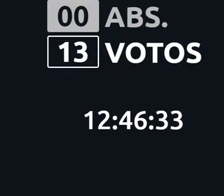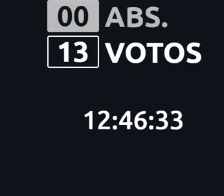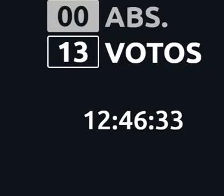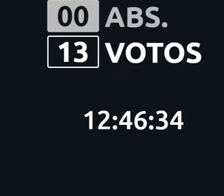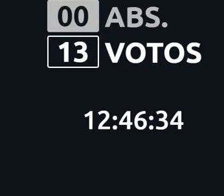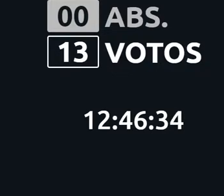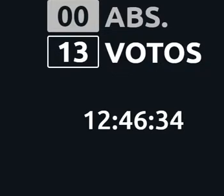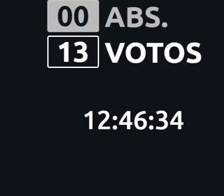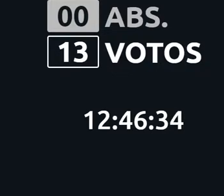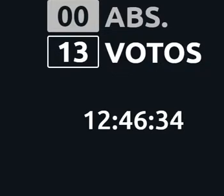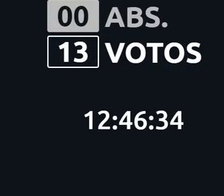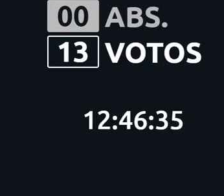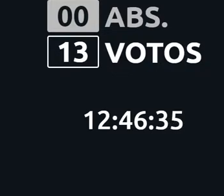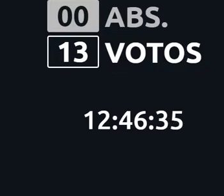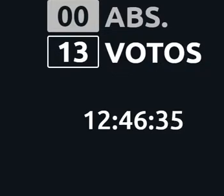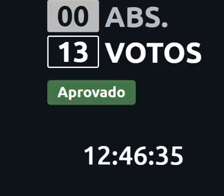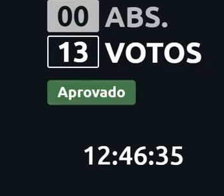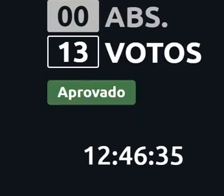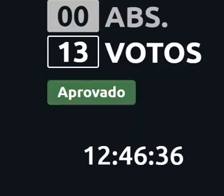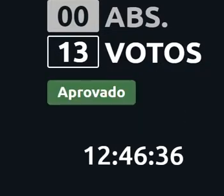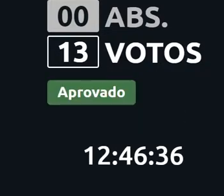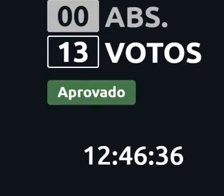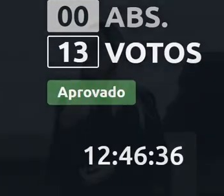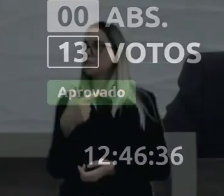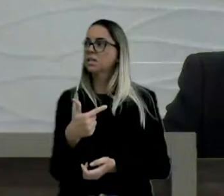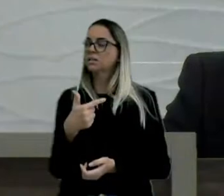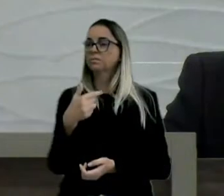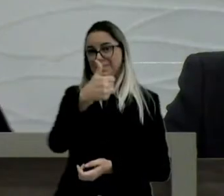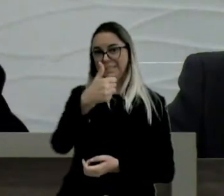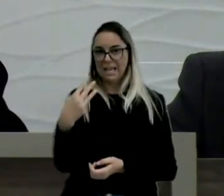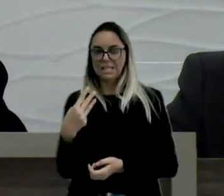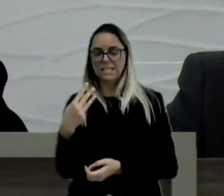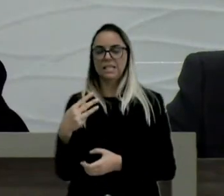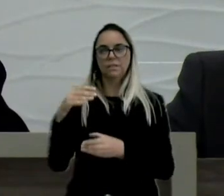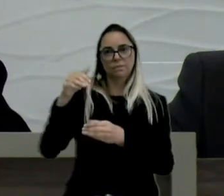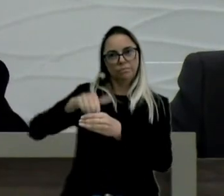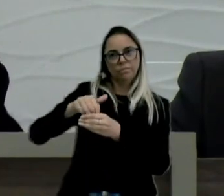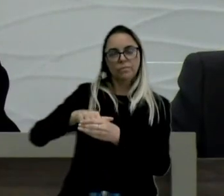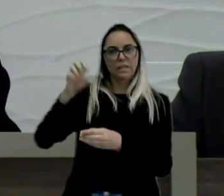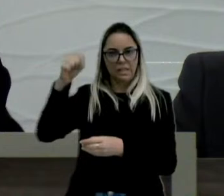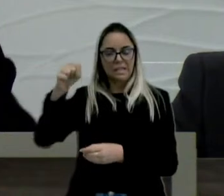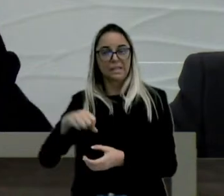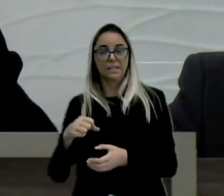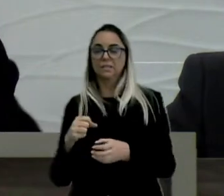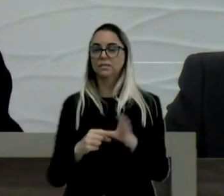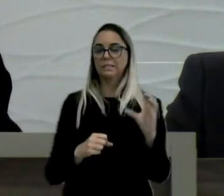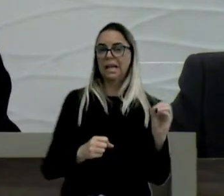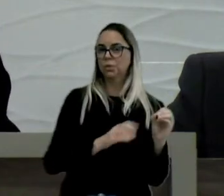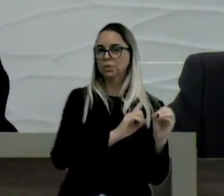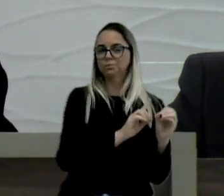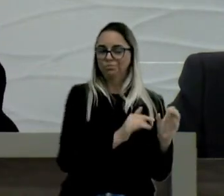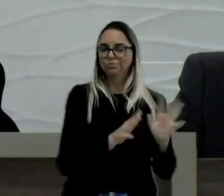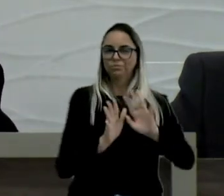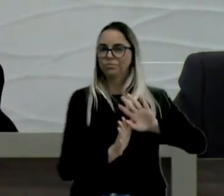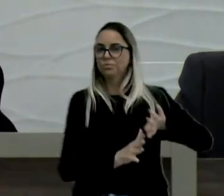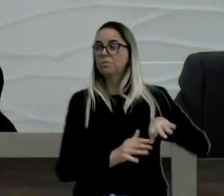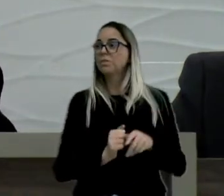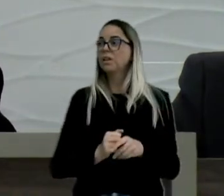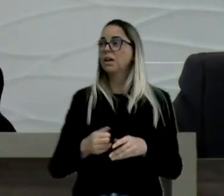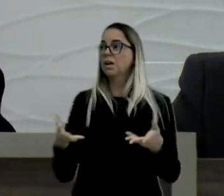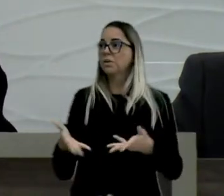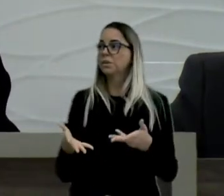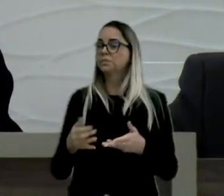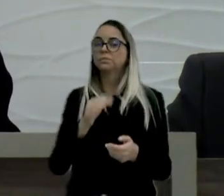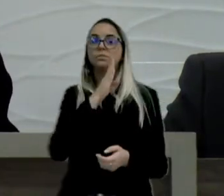votar aprovado por 13 votos a zero indicação do vereador Bruno Braga que indica ao prefeito que promova com a